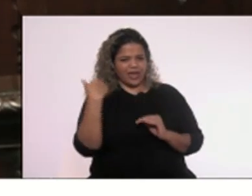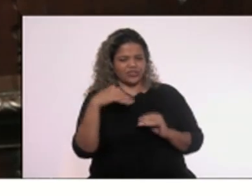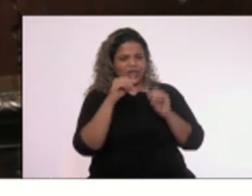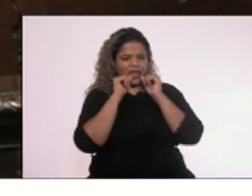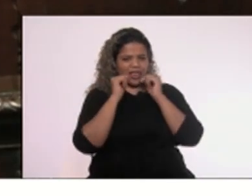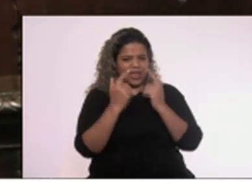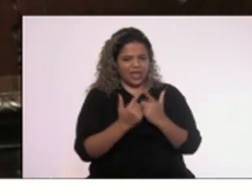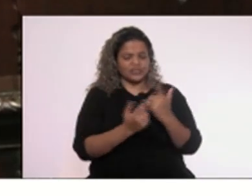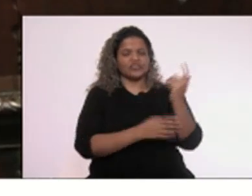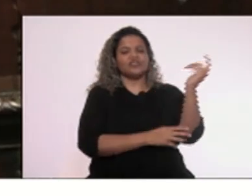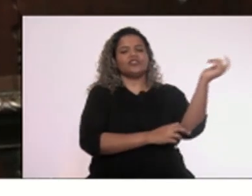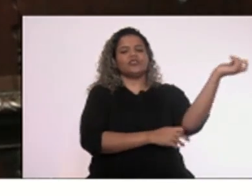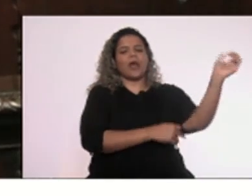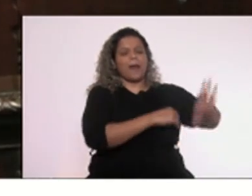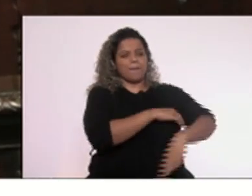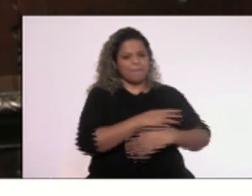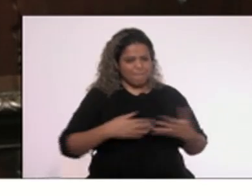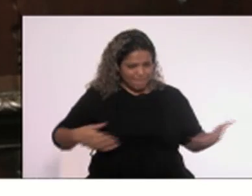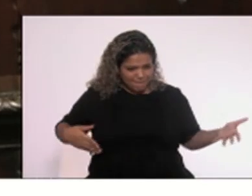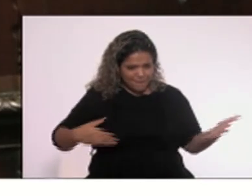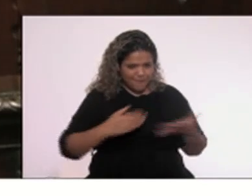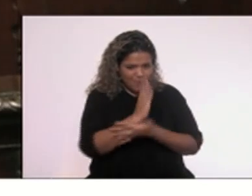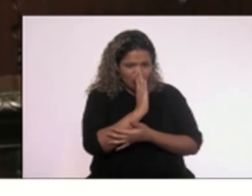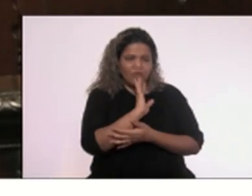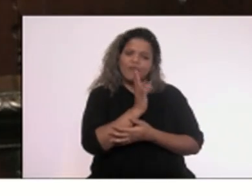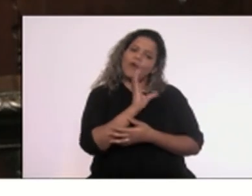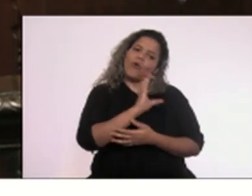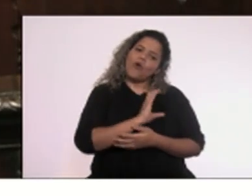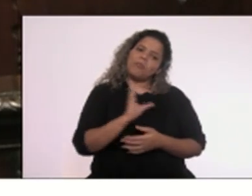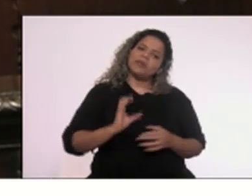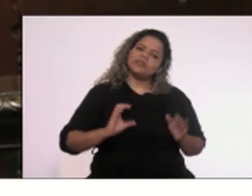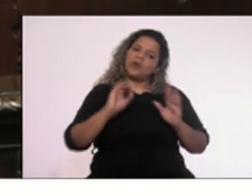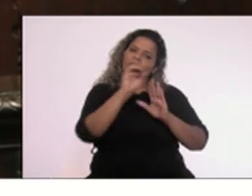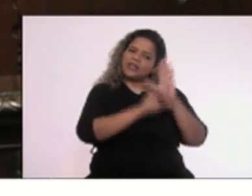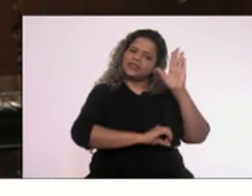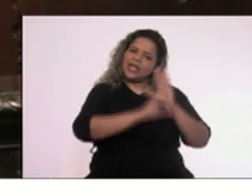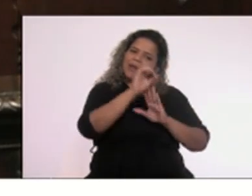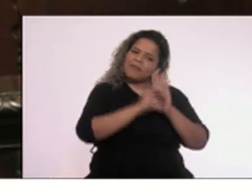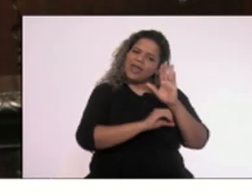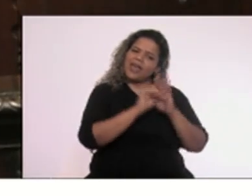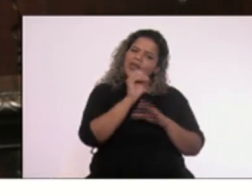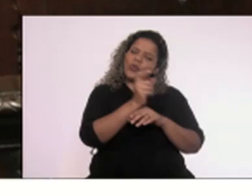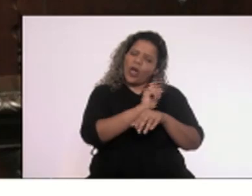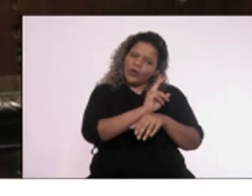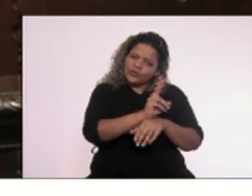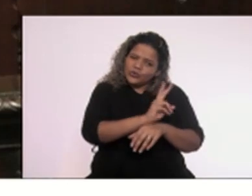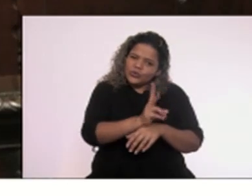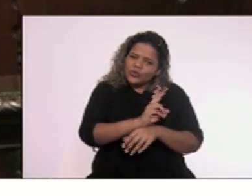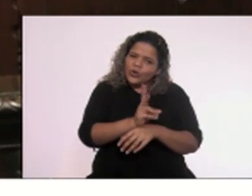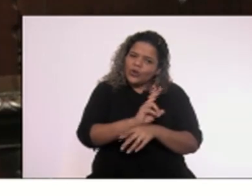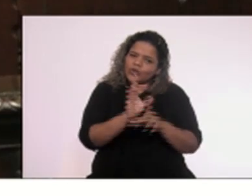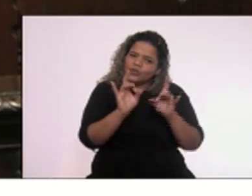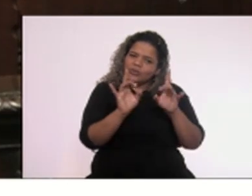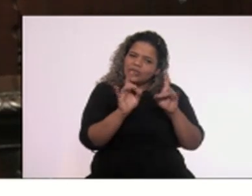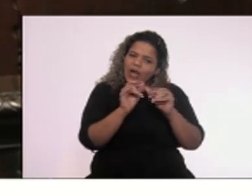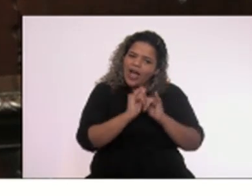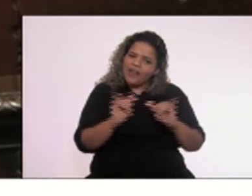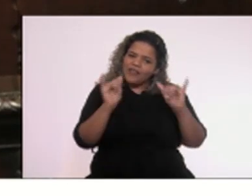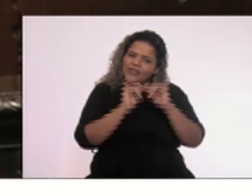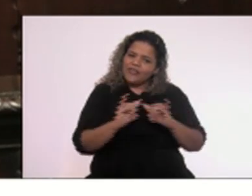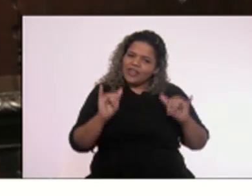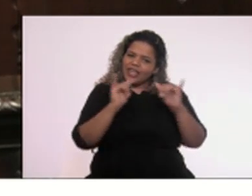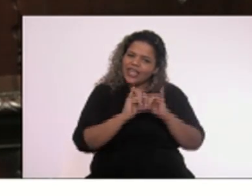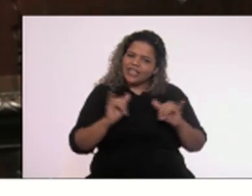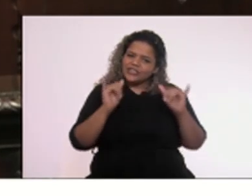UERJ, nós aprovamos dentro da Comissão de Orçamento uma auditoria especial e aviso desde já que